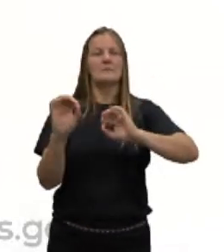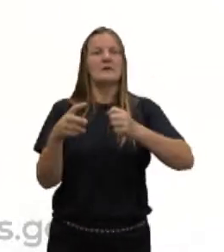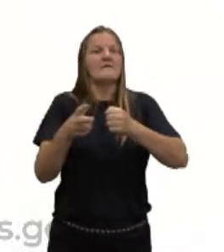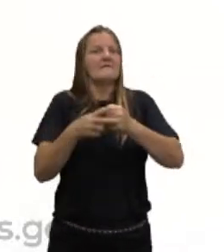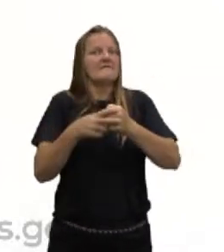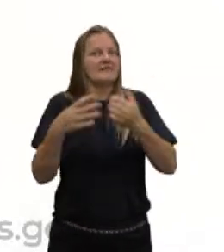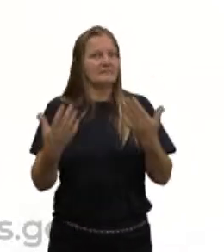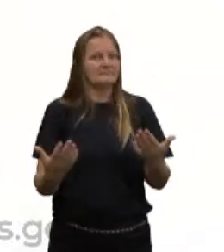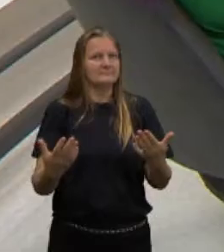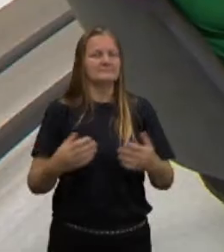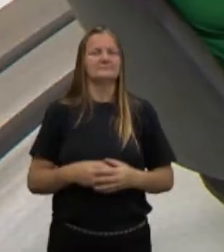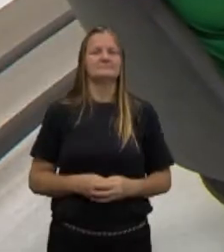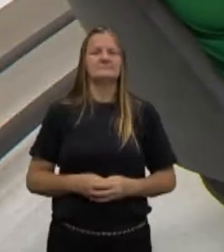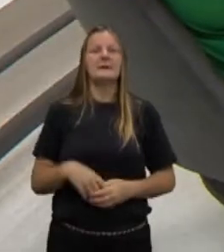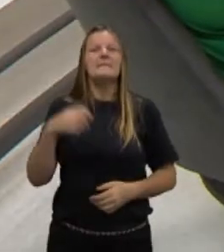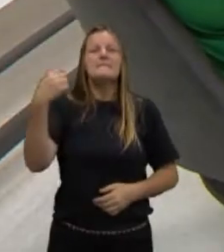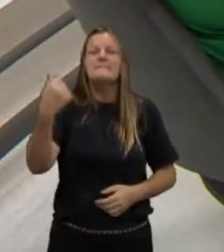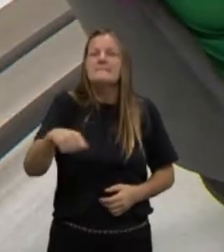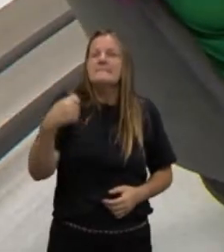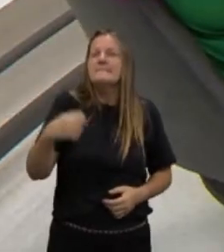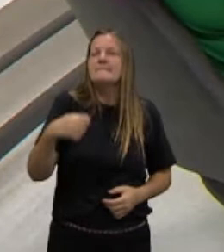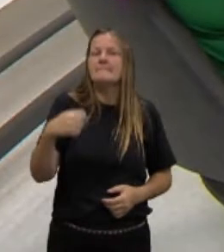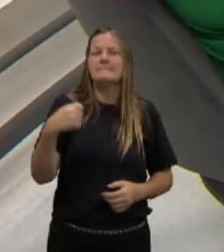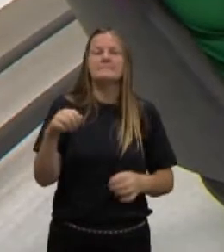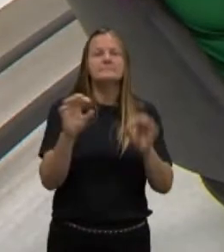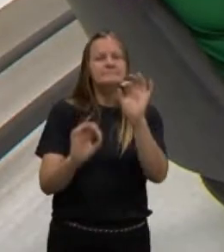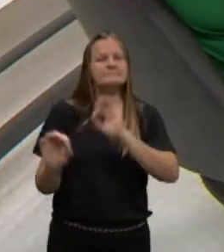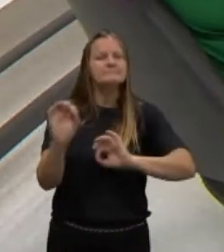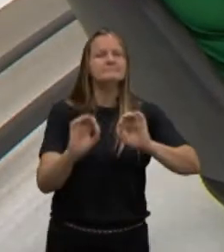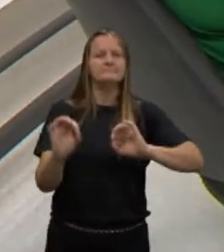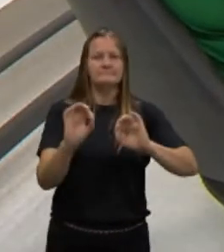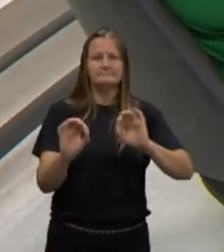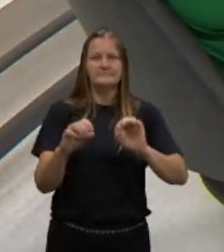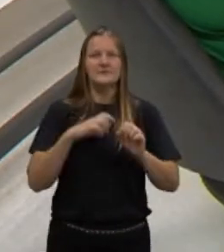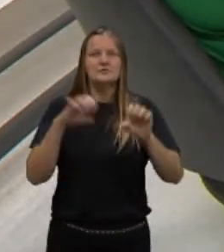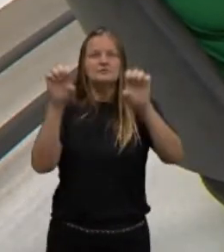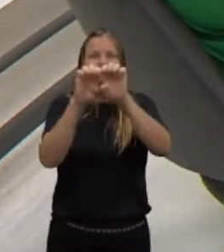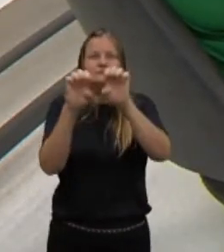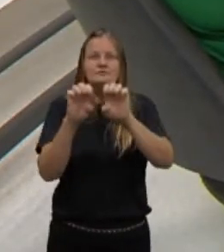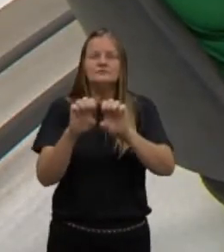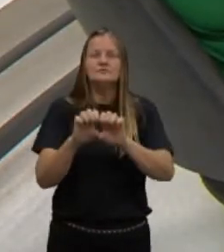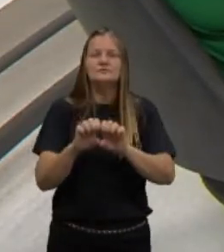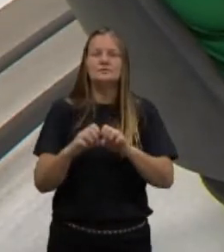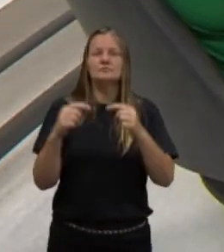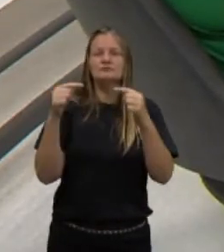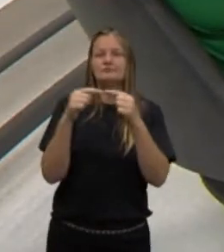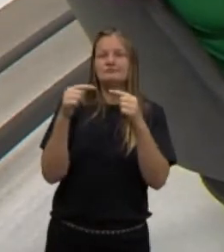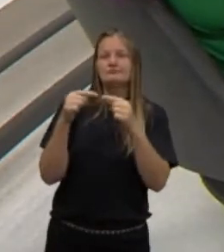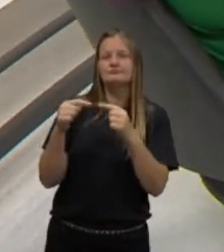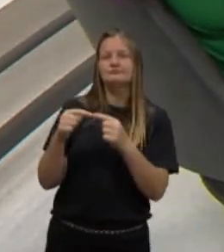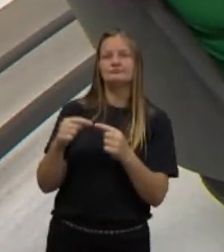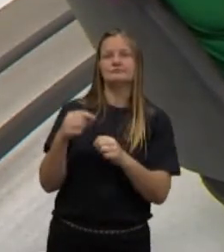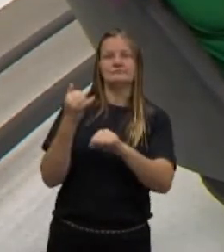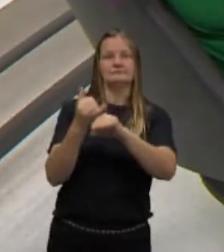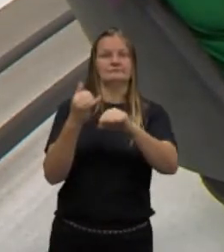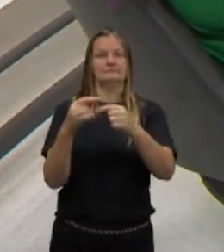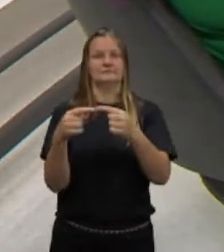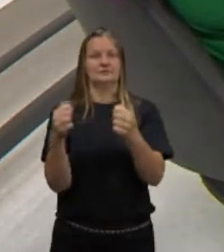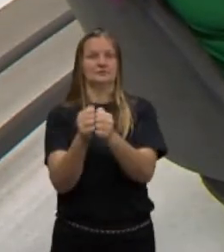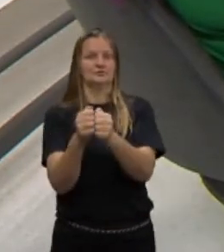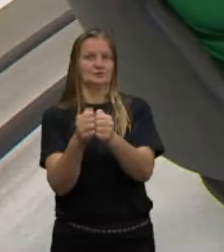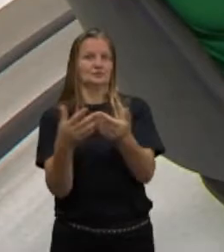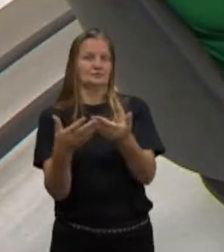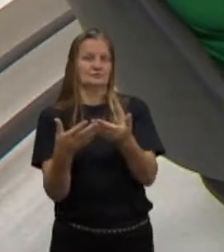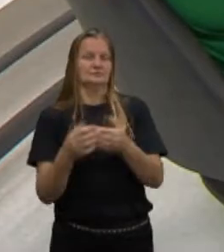verbos. E eu preciso que eles estejam estruturados com seus objetos. E, portanto,